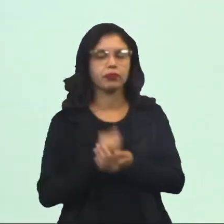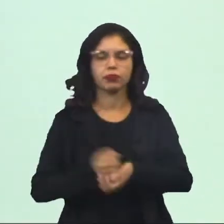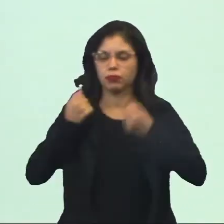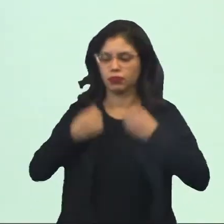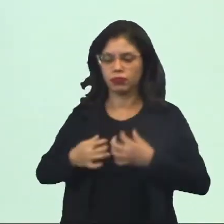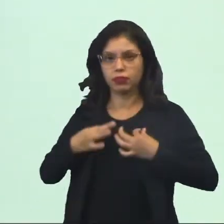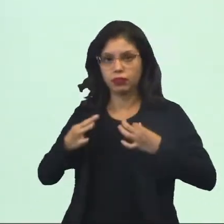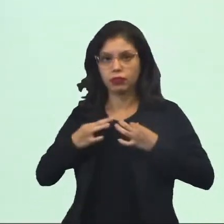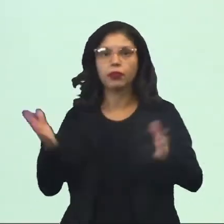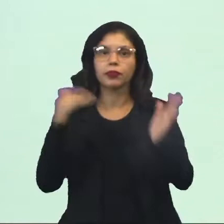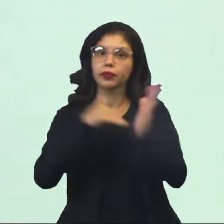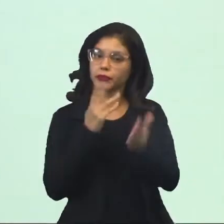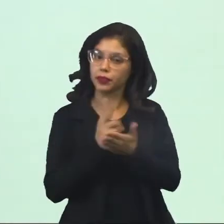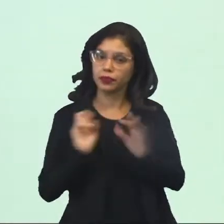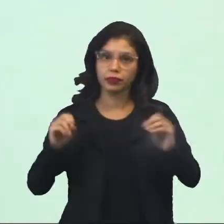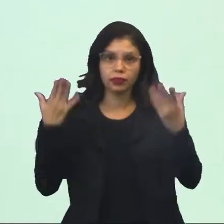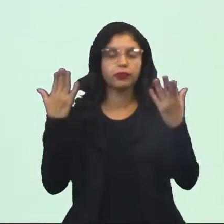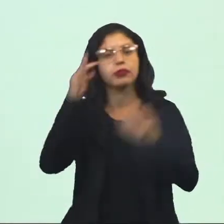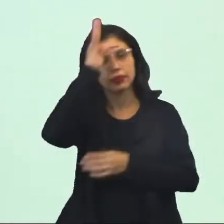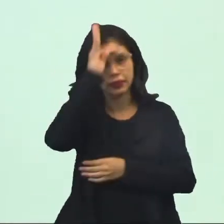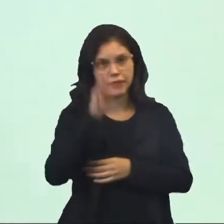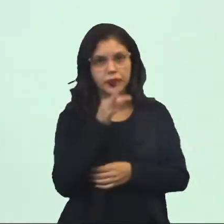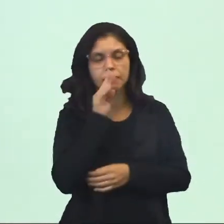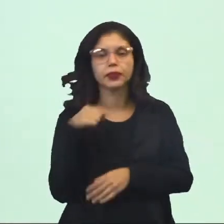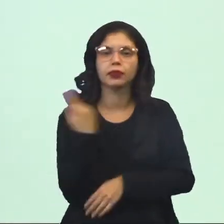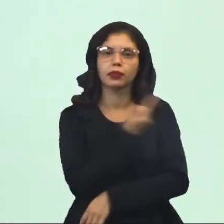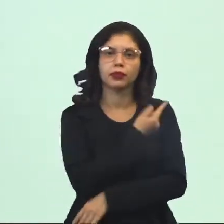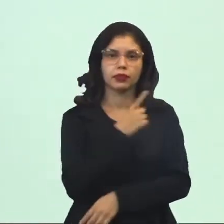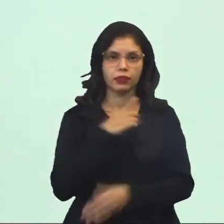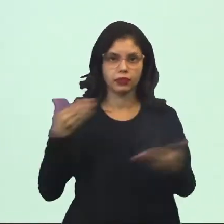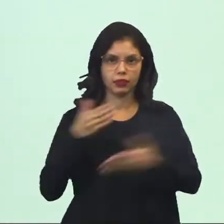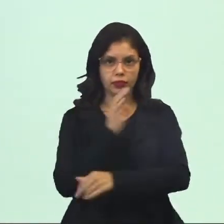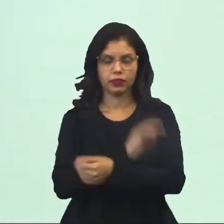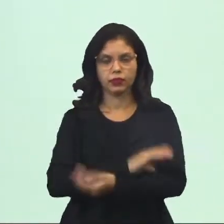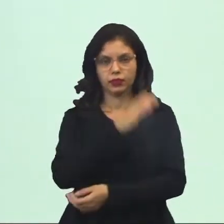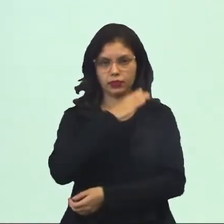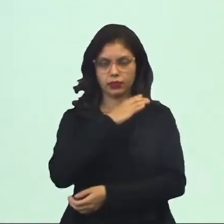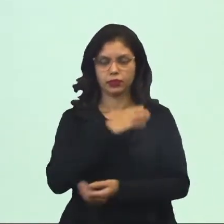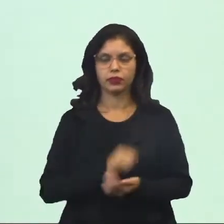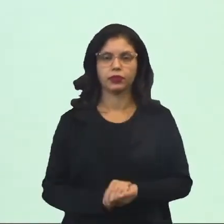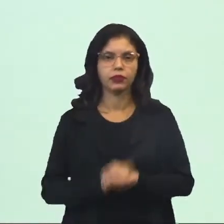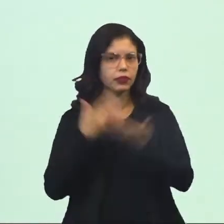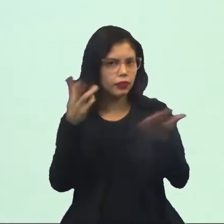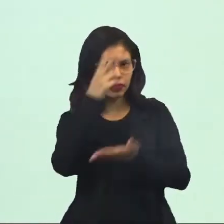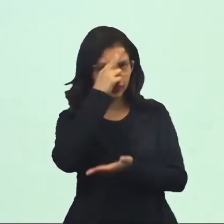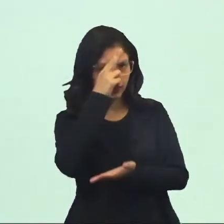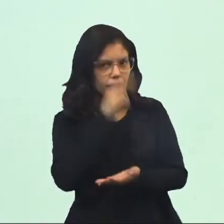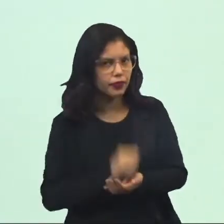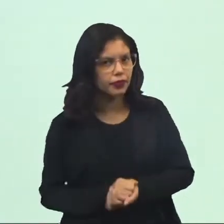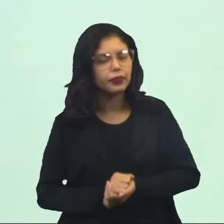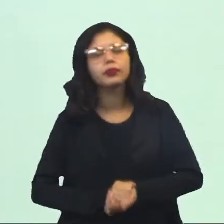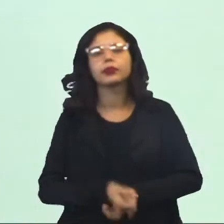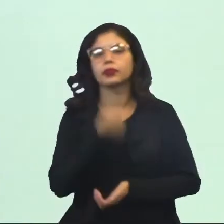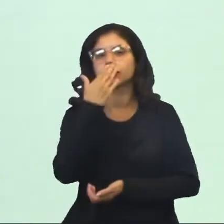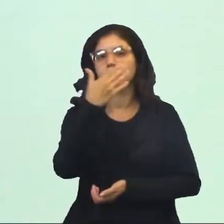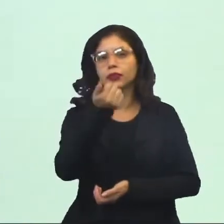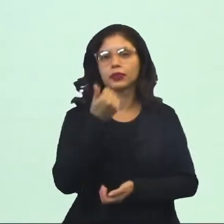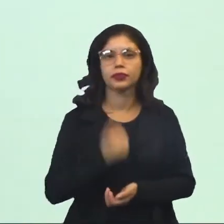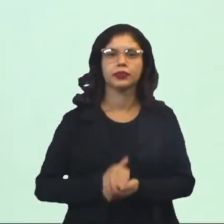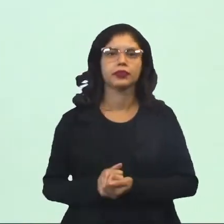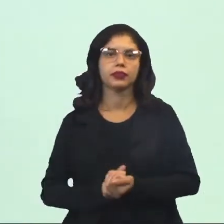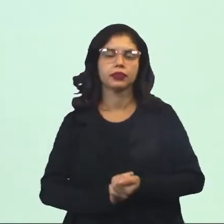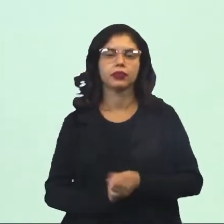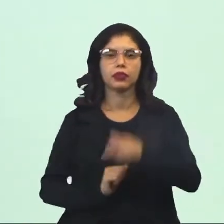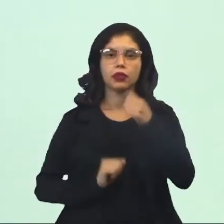vestimentas, até a festas tradicionais que nós temos em nossa cidade. E aí, estão lembrados? Muito bem,